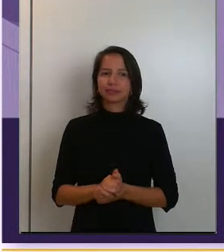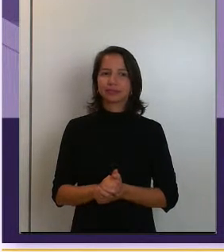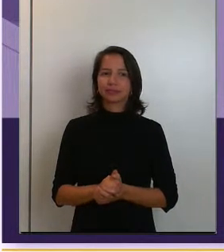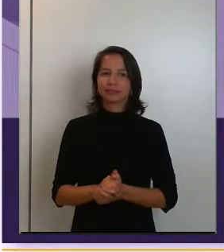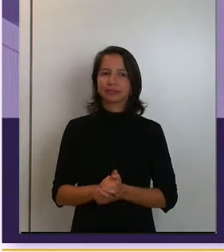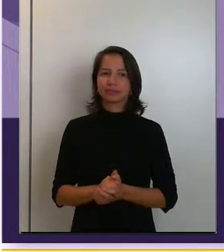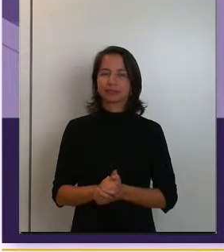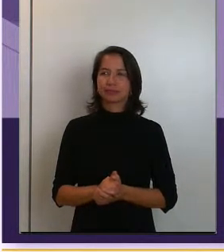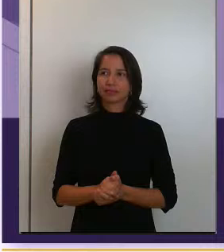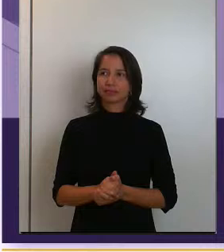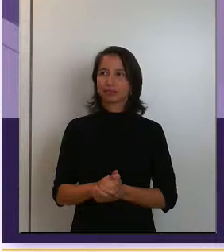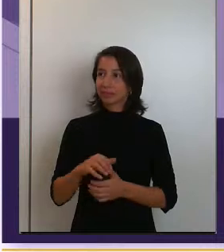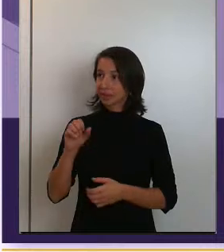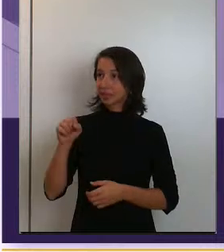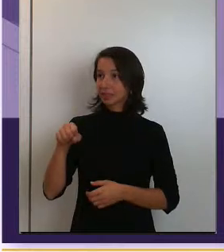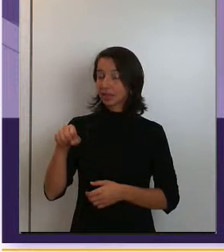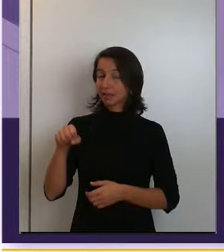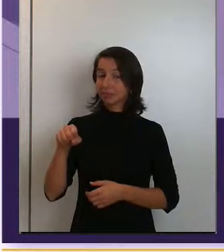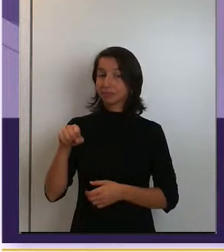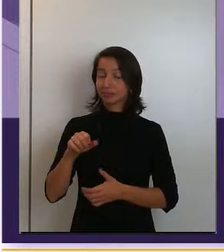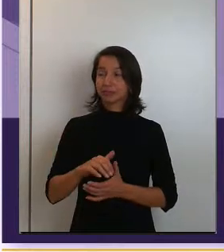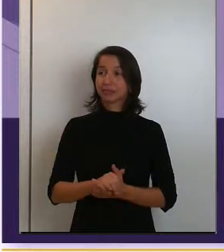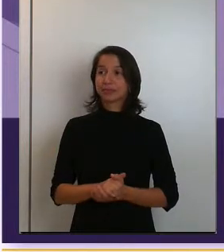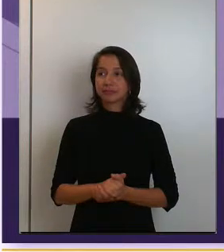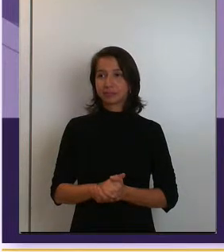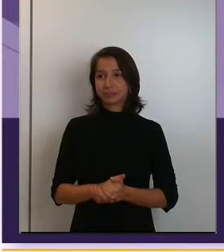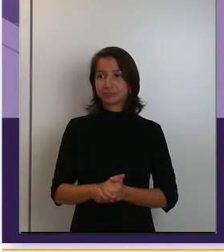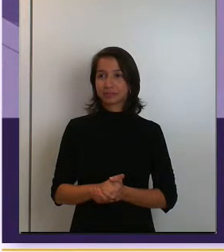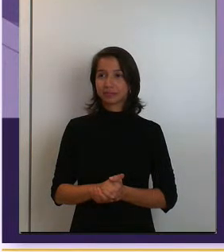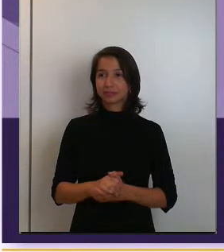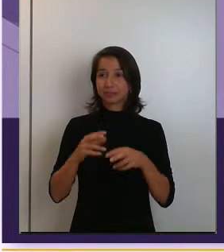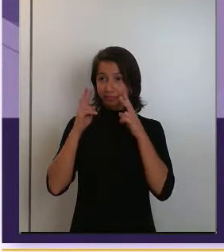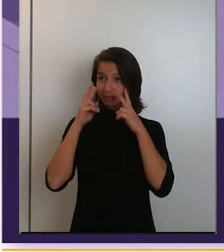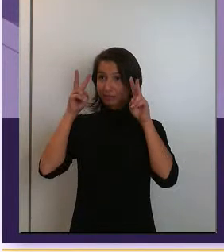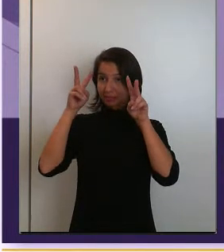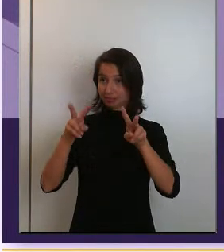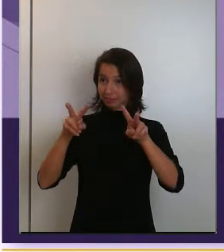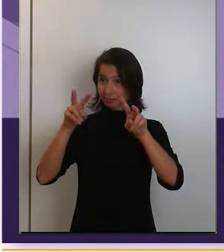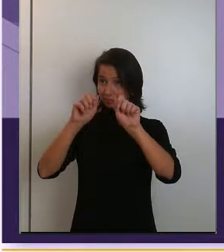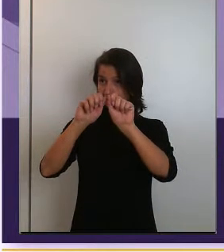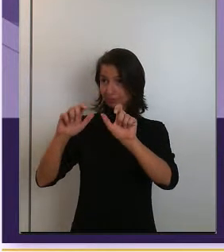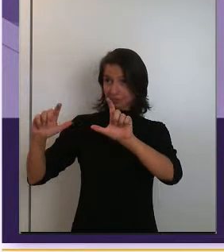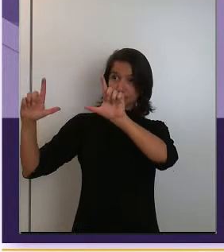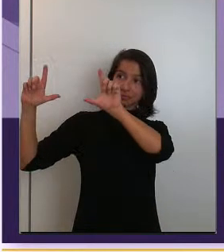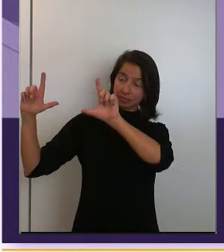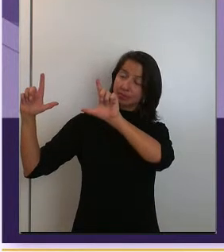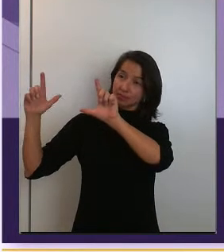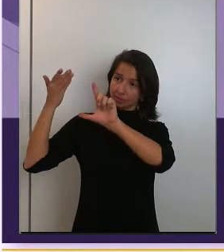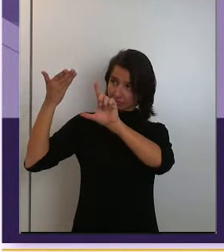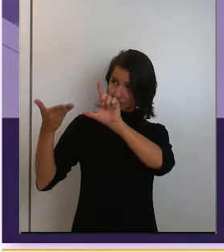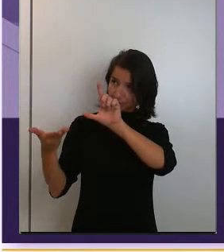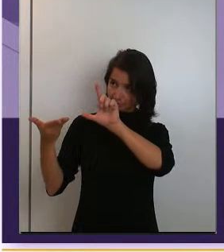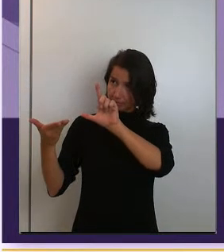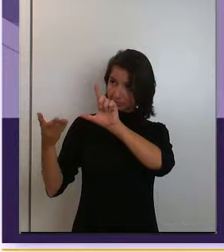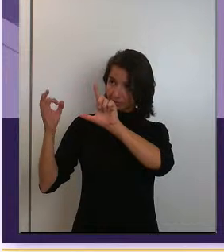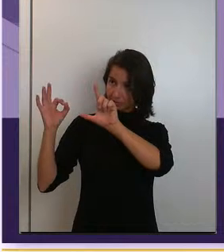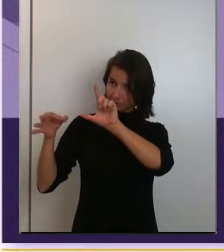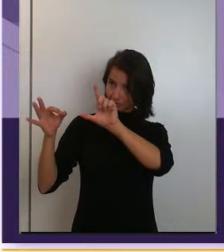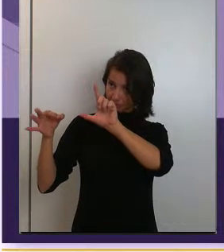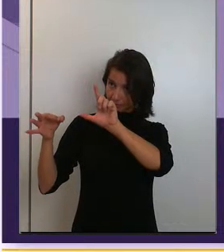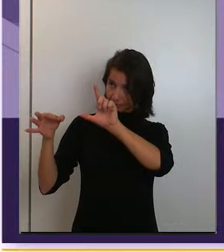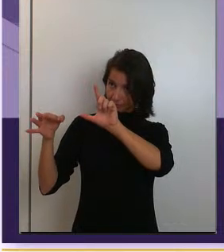Sim? Doutor Leonardo, estamos Vocês estão vendo a minha visualização de